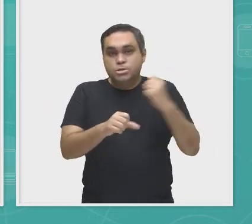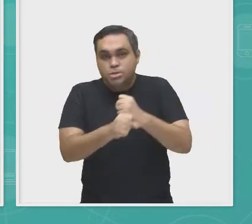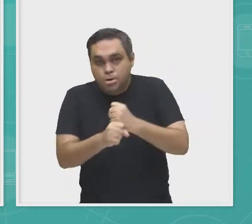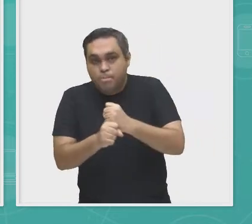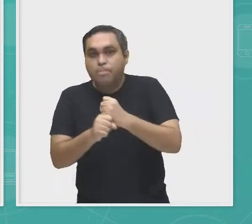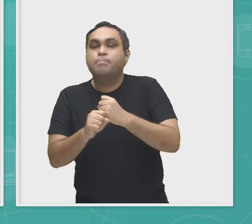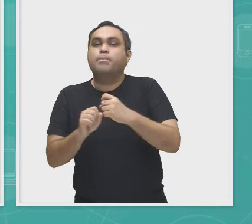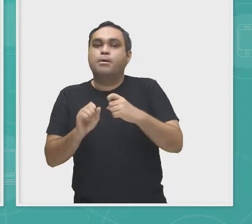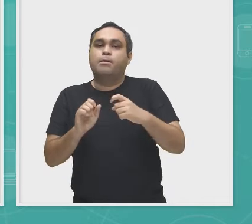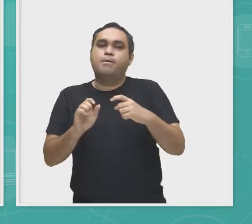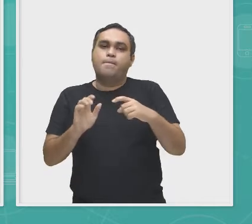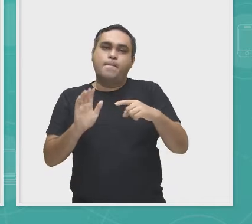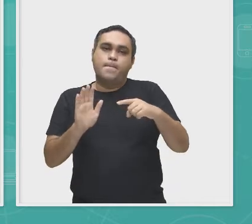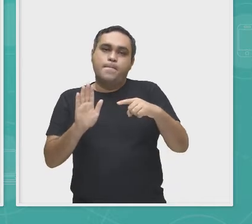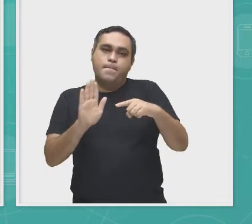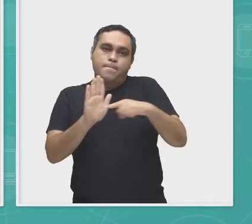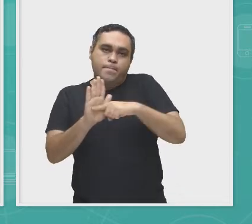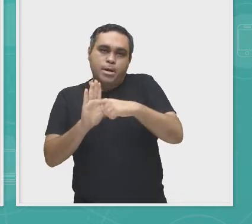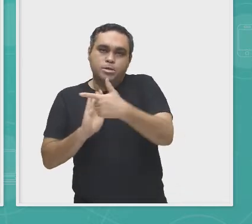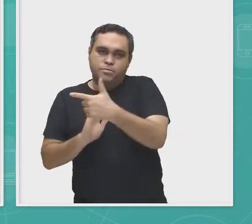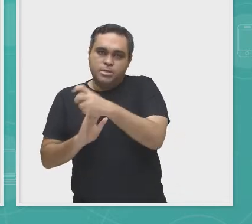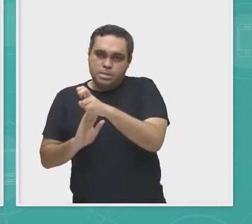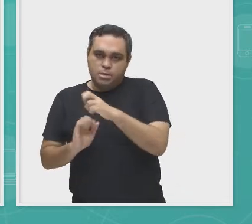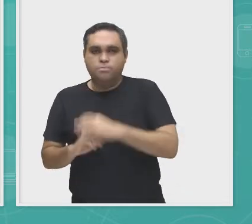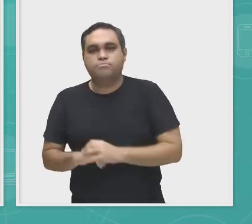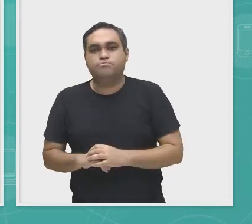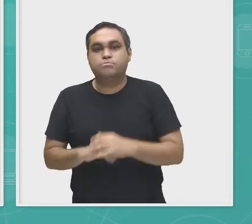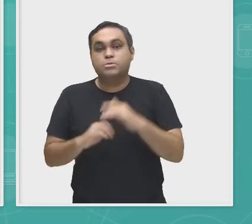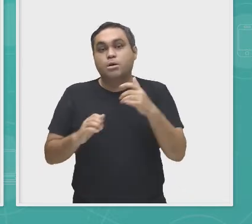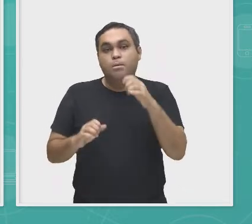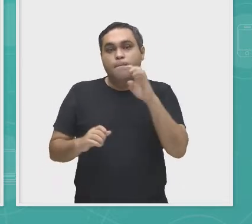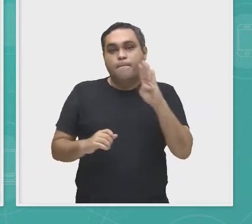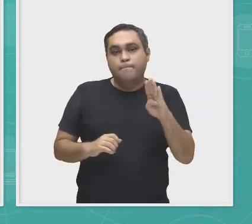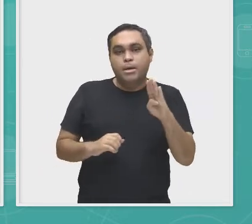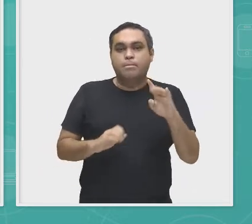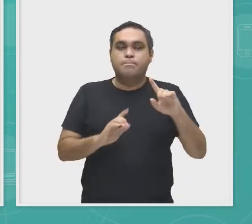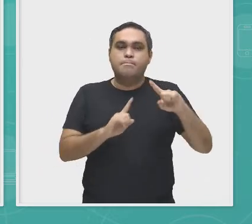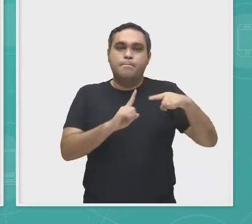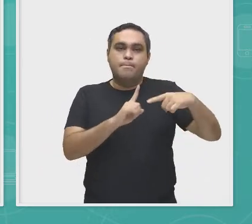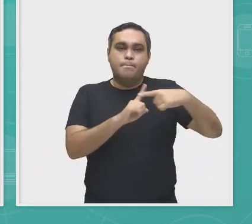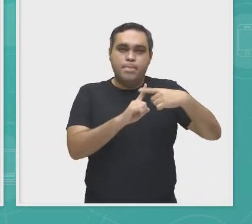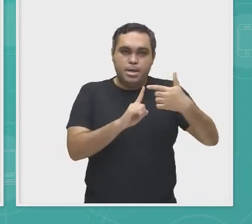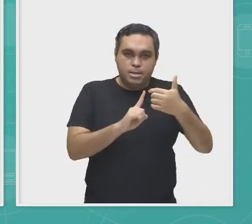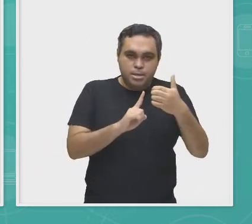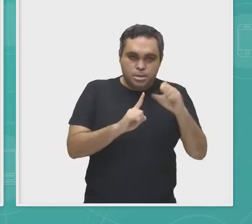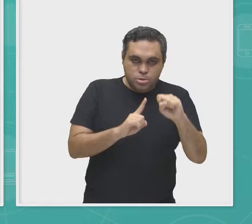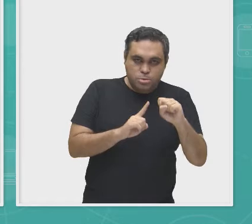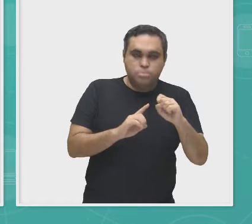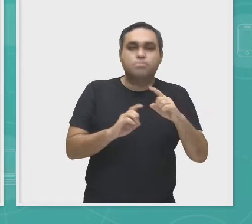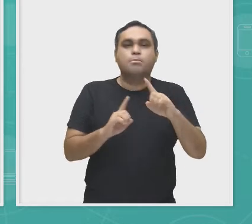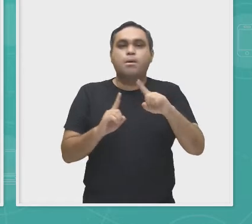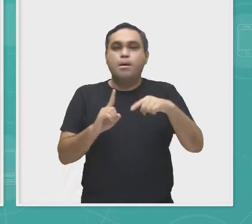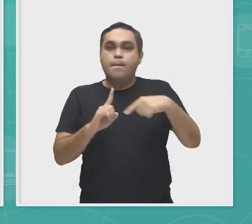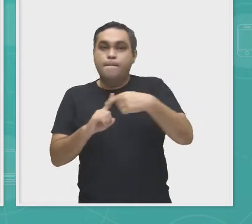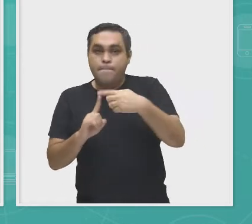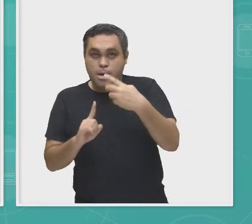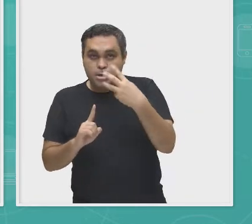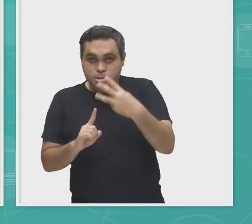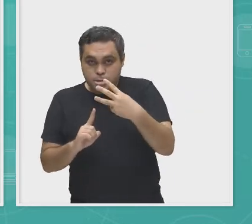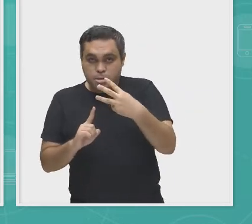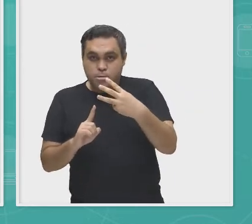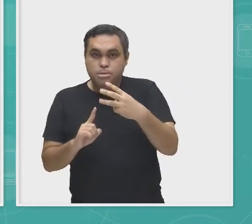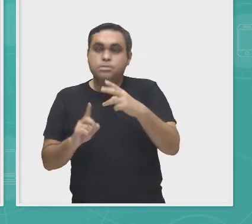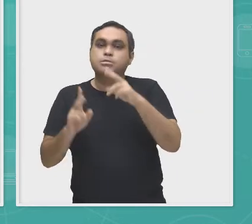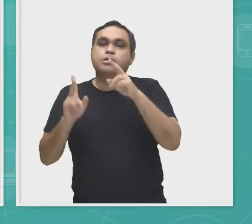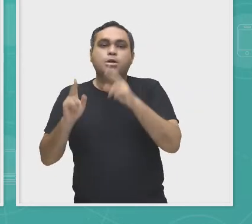B, mais 18, mais 3, igual a mais 21. Então,